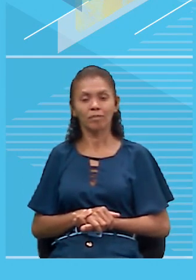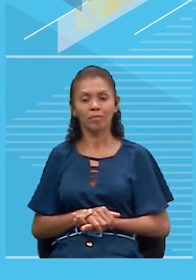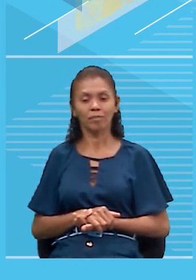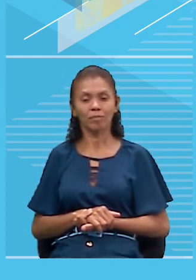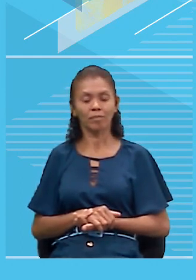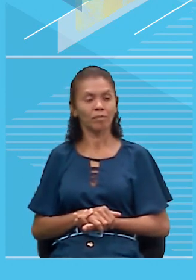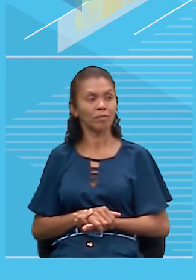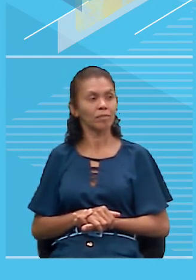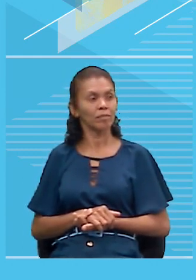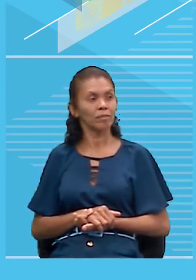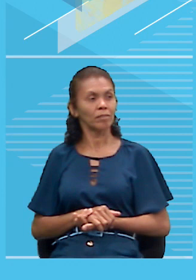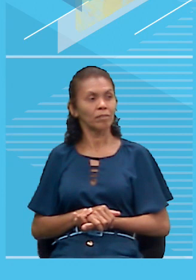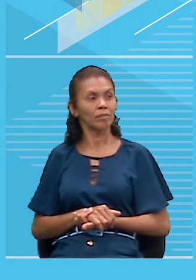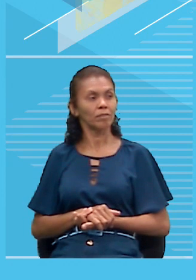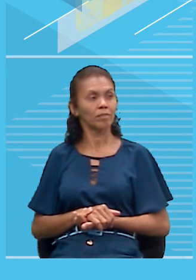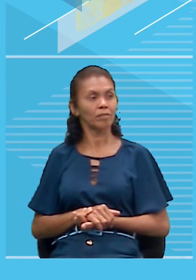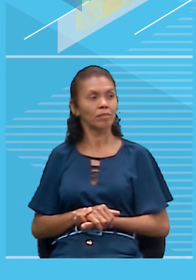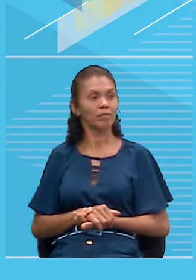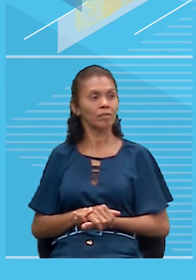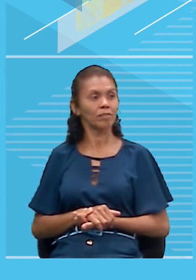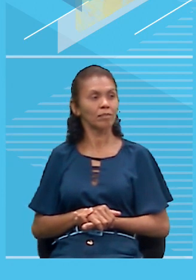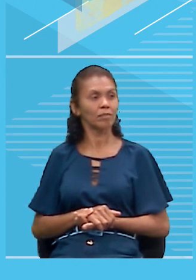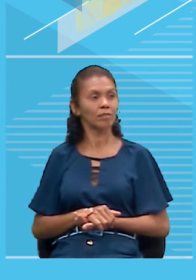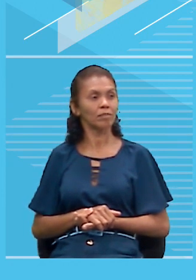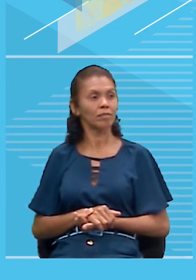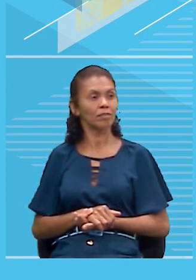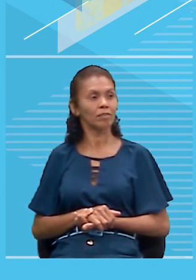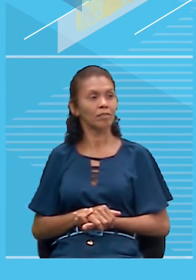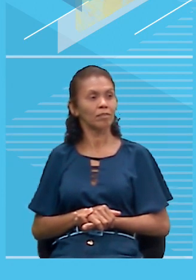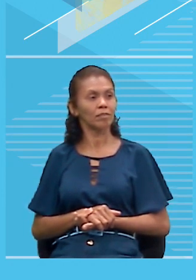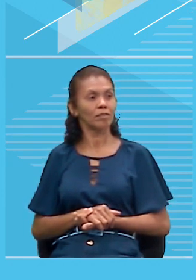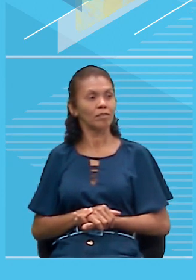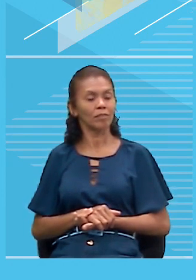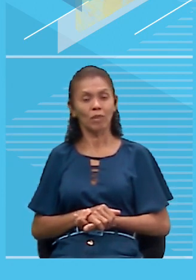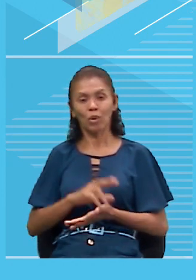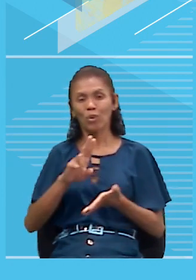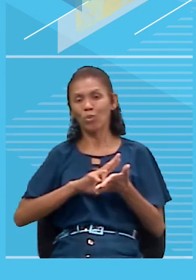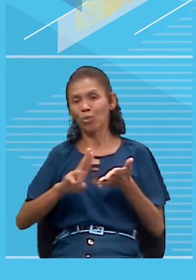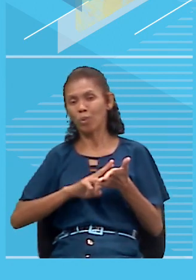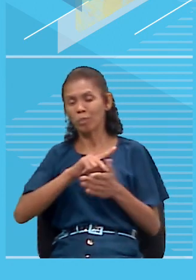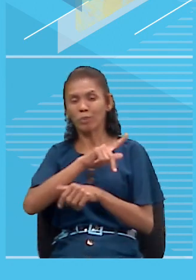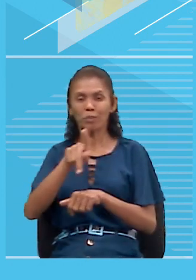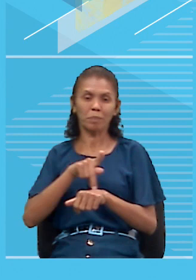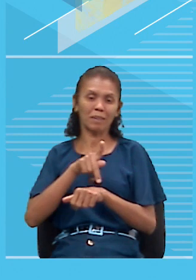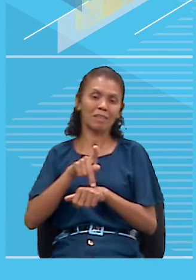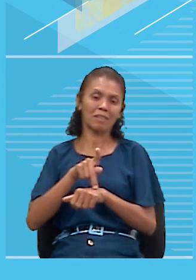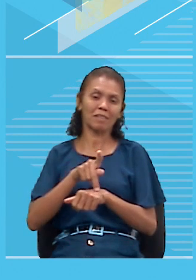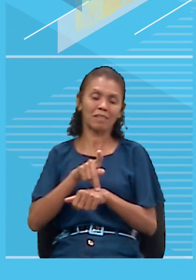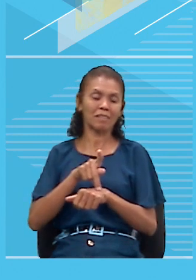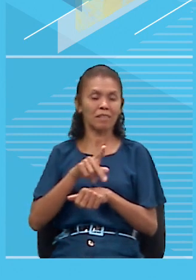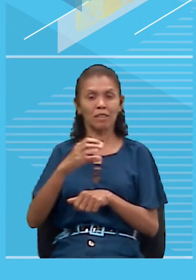pedaço de quem da Turquia da Armênia das herbajão do Irã do